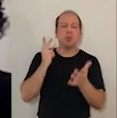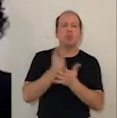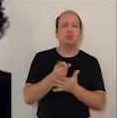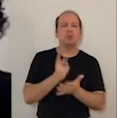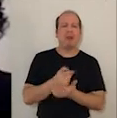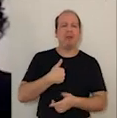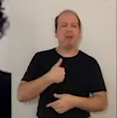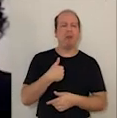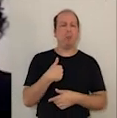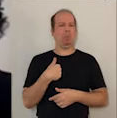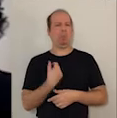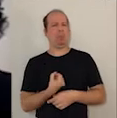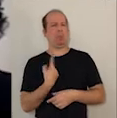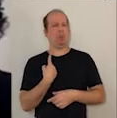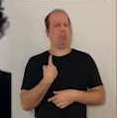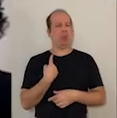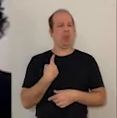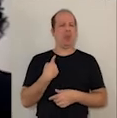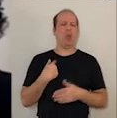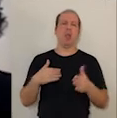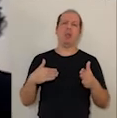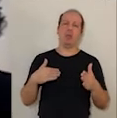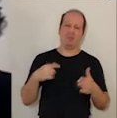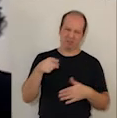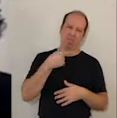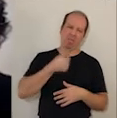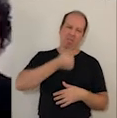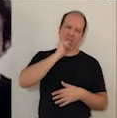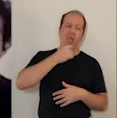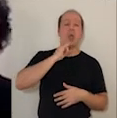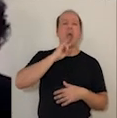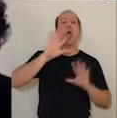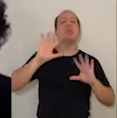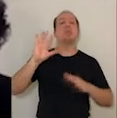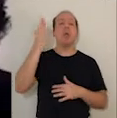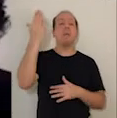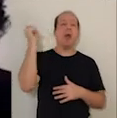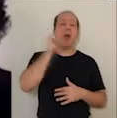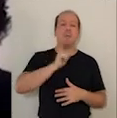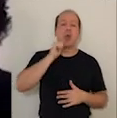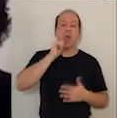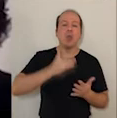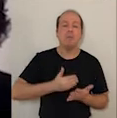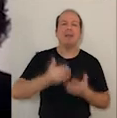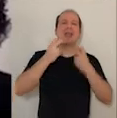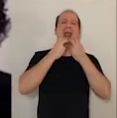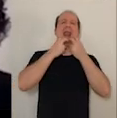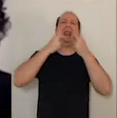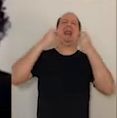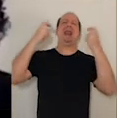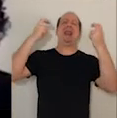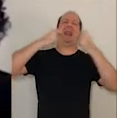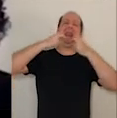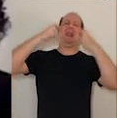de alcateia. Sob o efeito da bebida... Quando, de repente, a mulher começa a gritar por socorro,